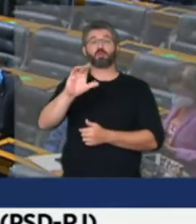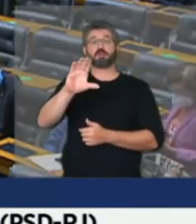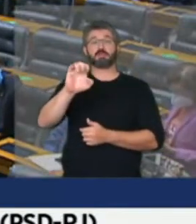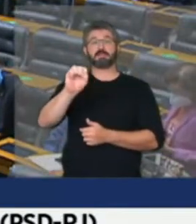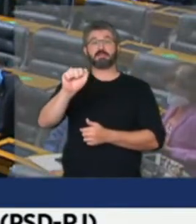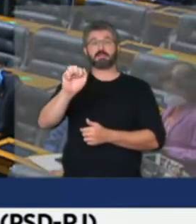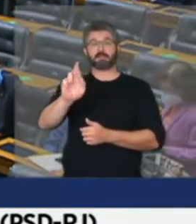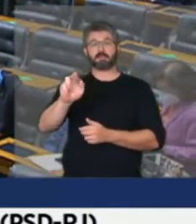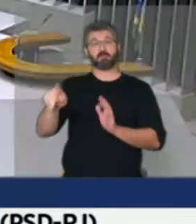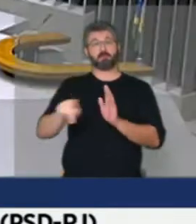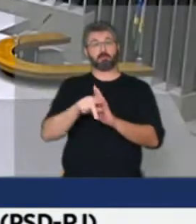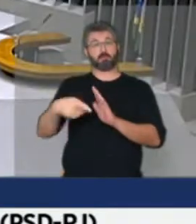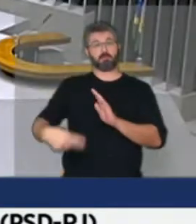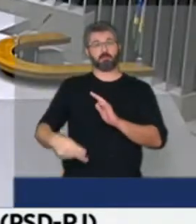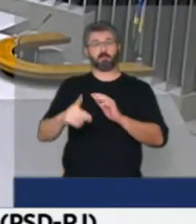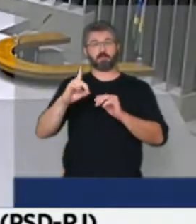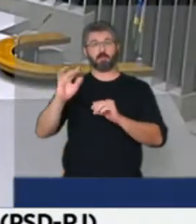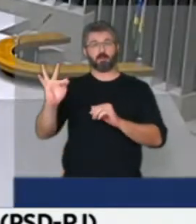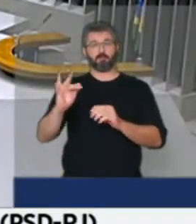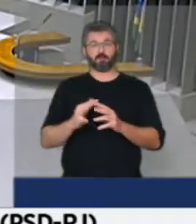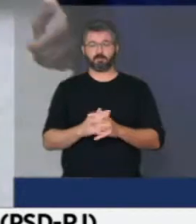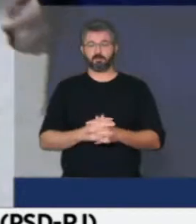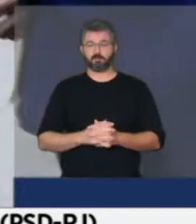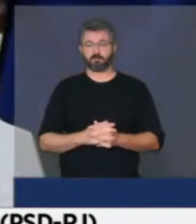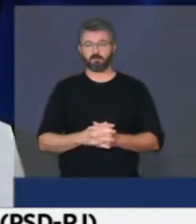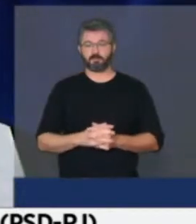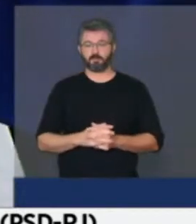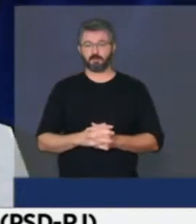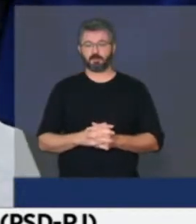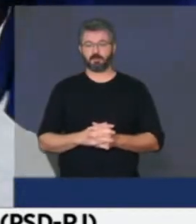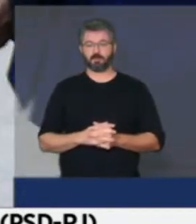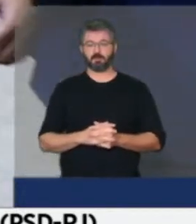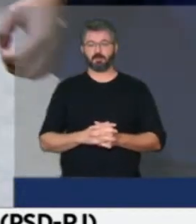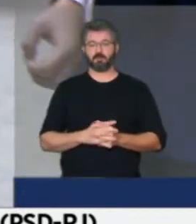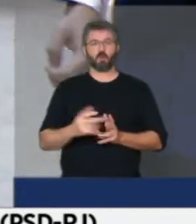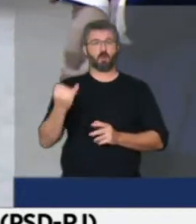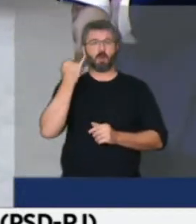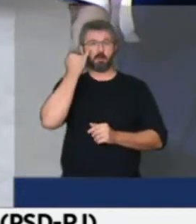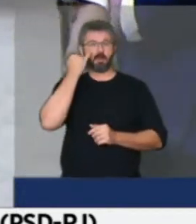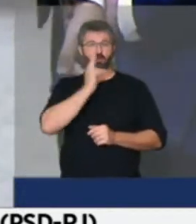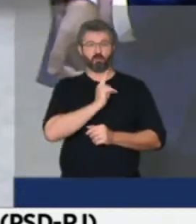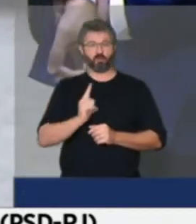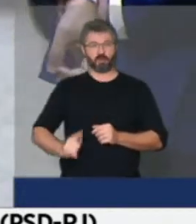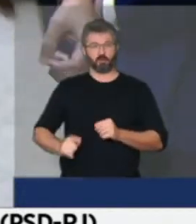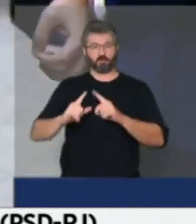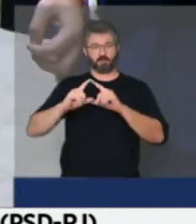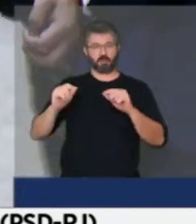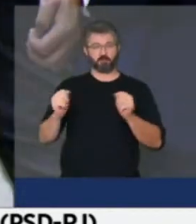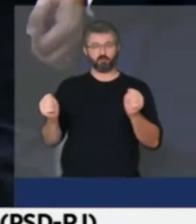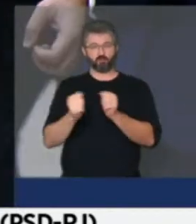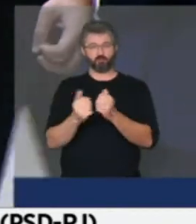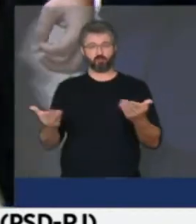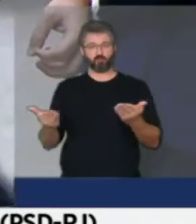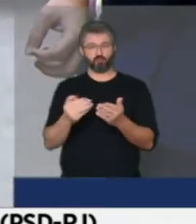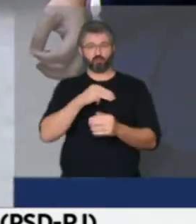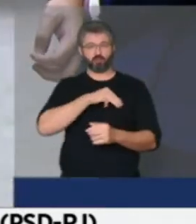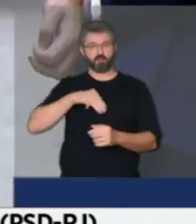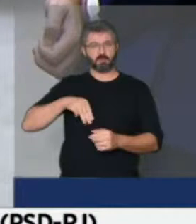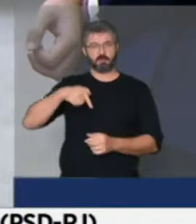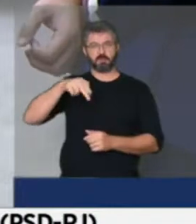Federal. Aqui do Distrito Federal, Ibanez Rocha, que no dia de hoje, juntamente com o ministro